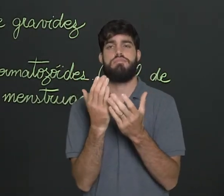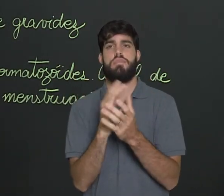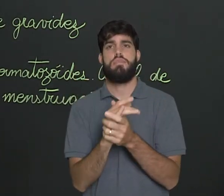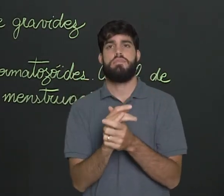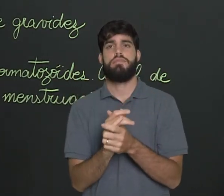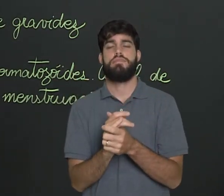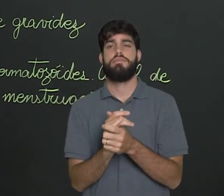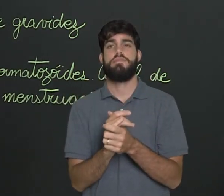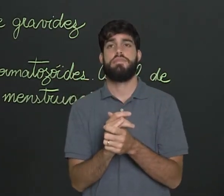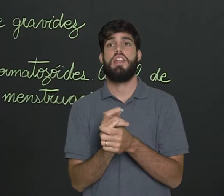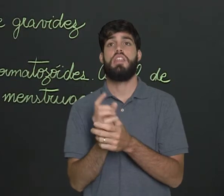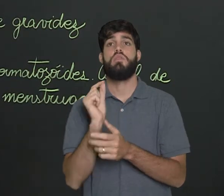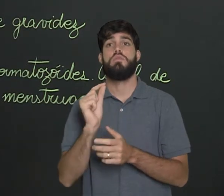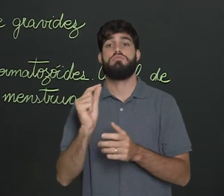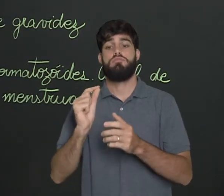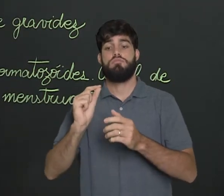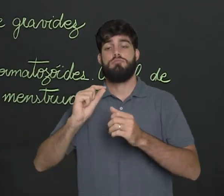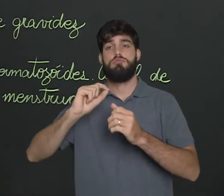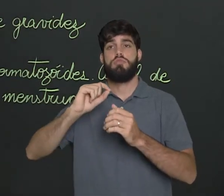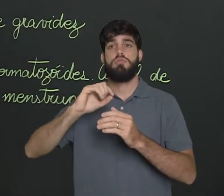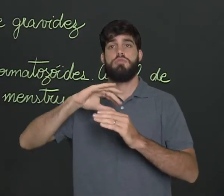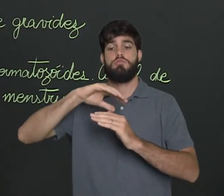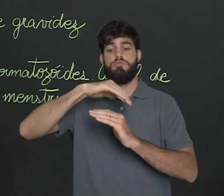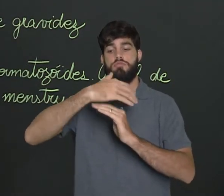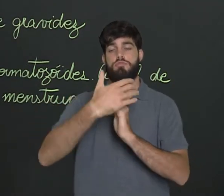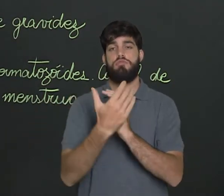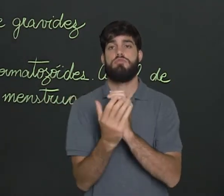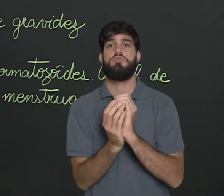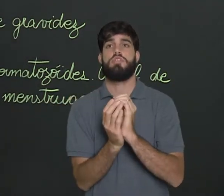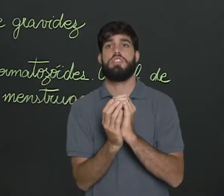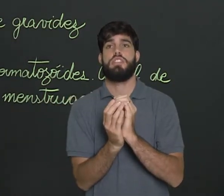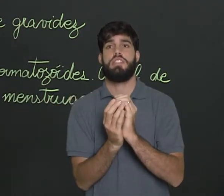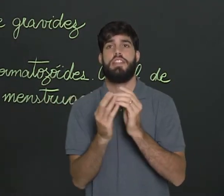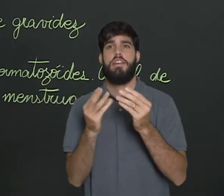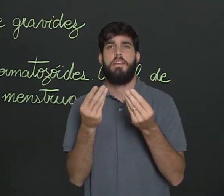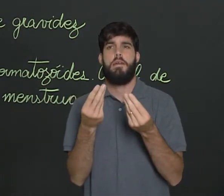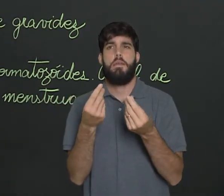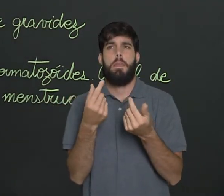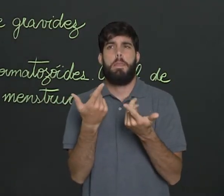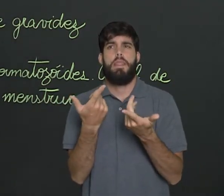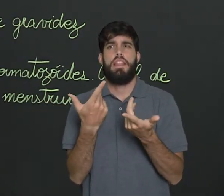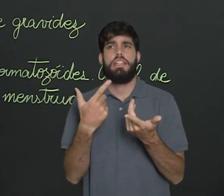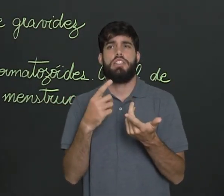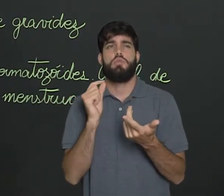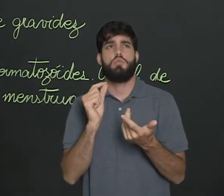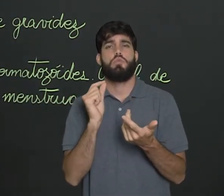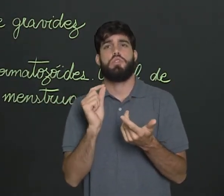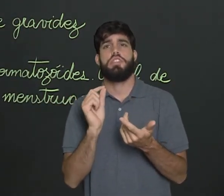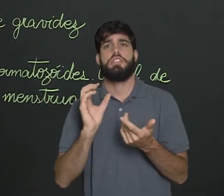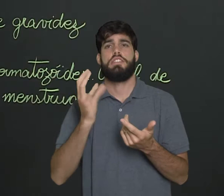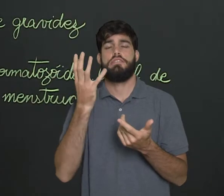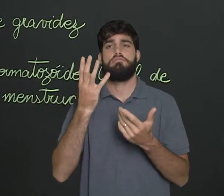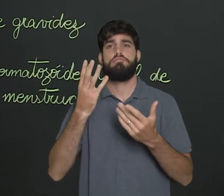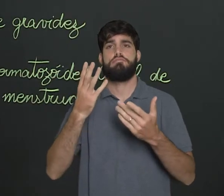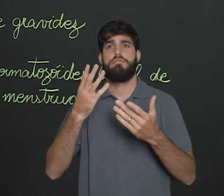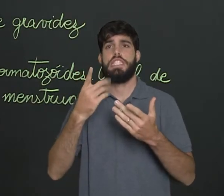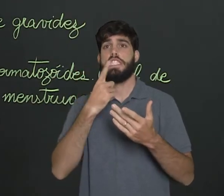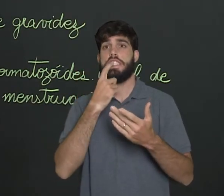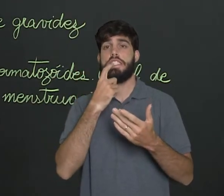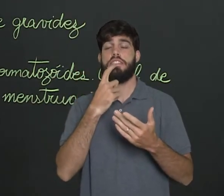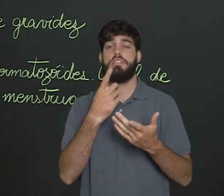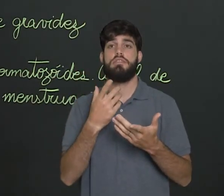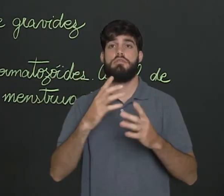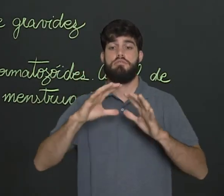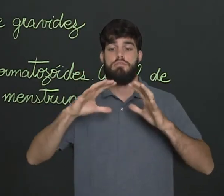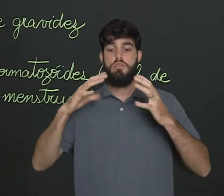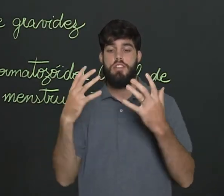formatinho, né, pequena, e ela é revestida interiormente por um tecido altamente